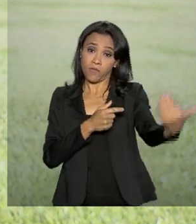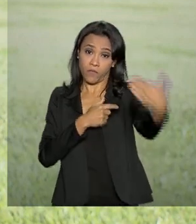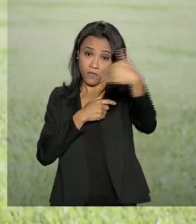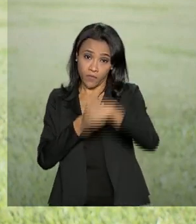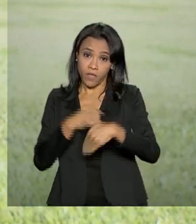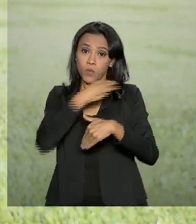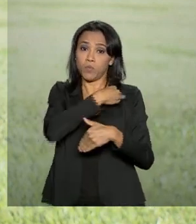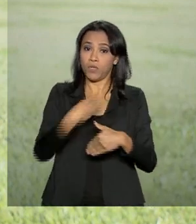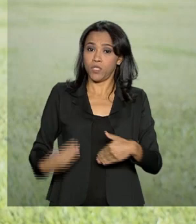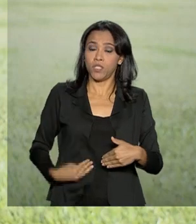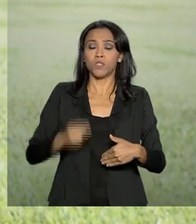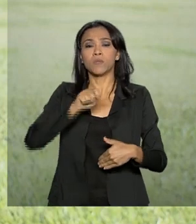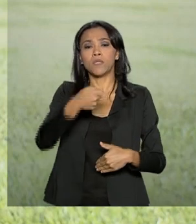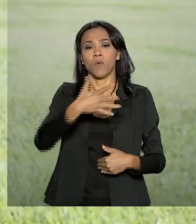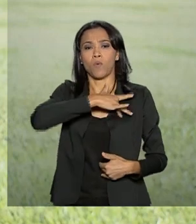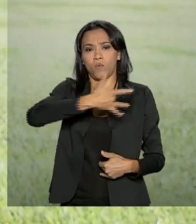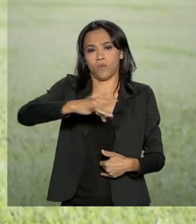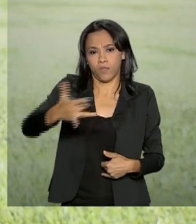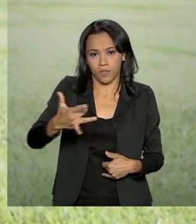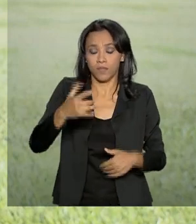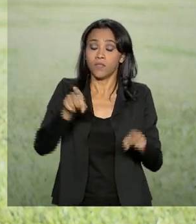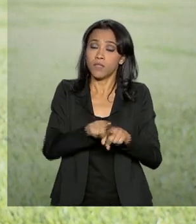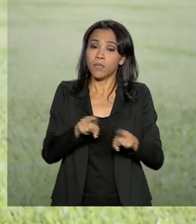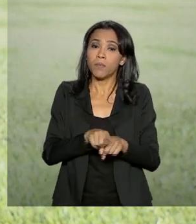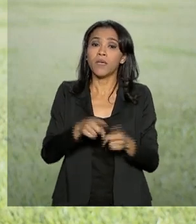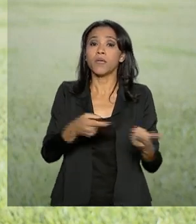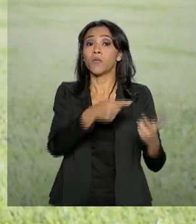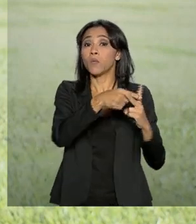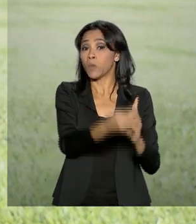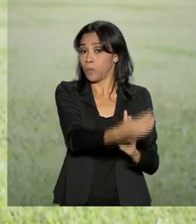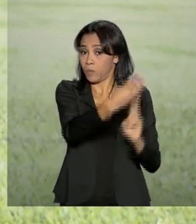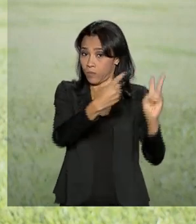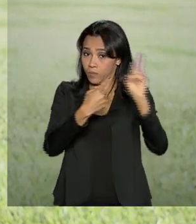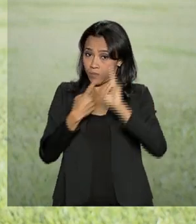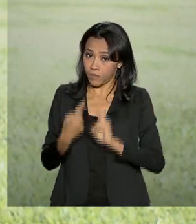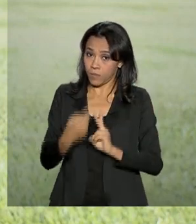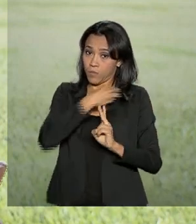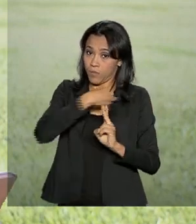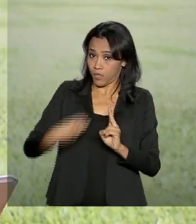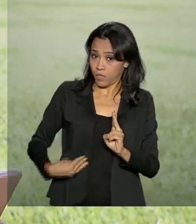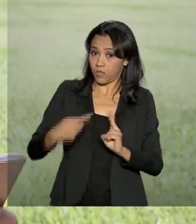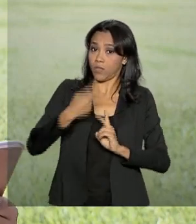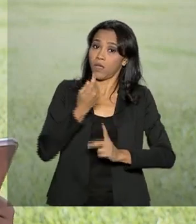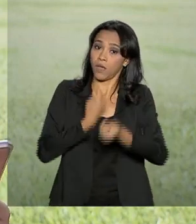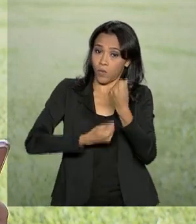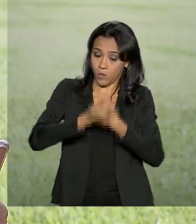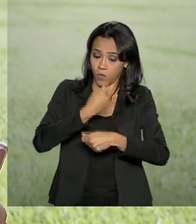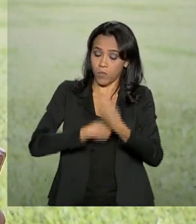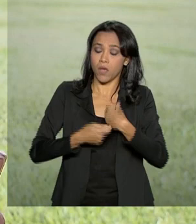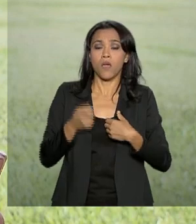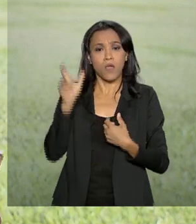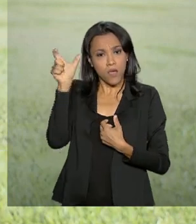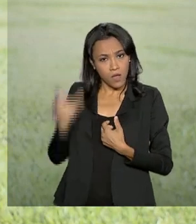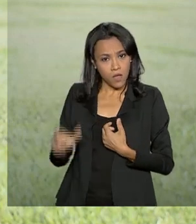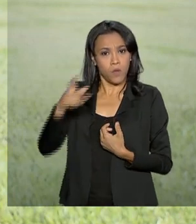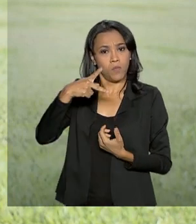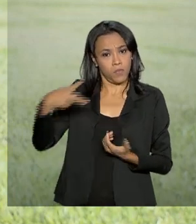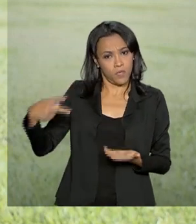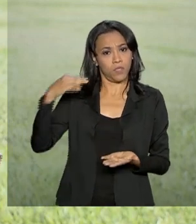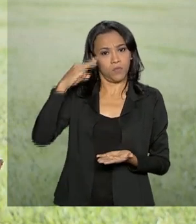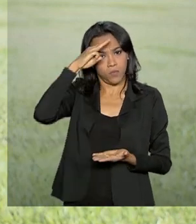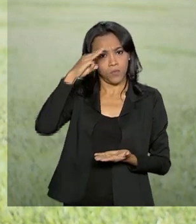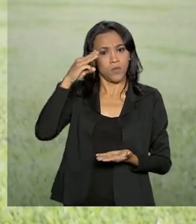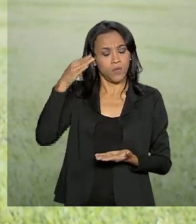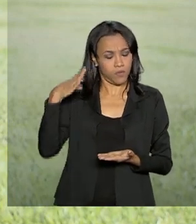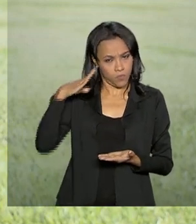Civil, Onyx Lorenzoni, e o ministro da Economia, Paulo Guedes. Apesar de estar trabalhando, o presidente deve manter uma